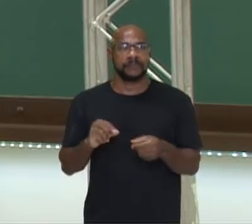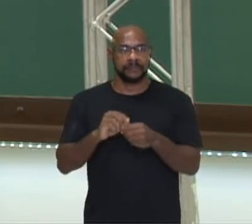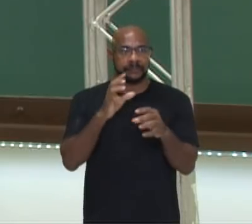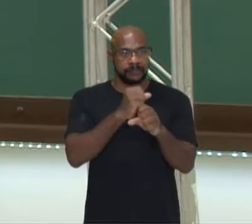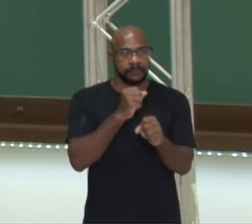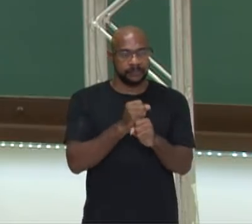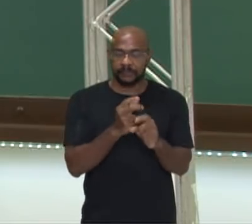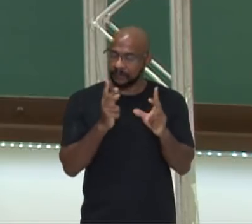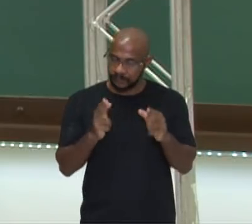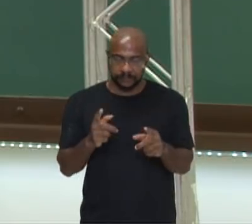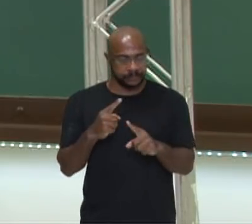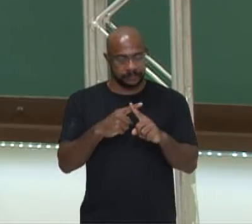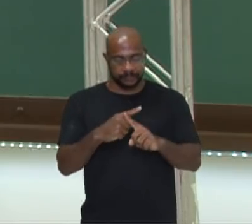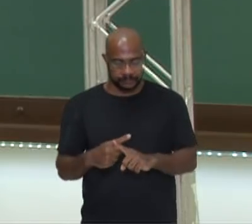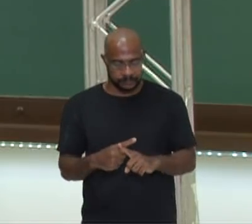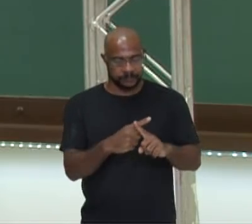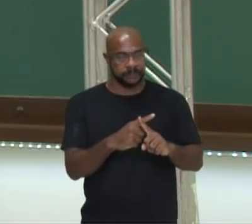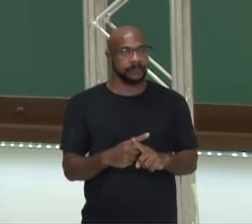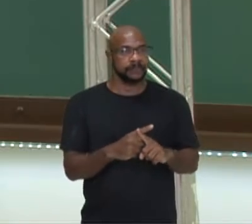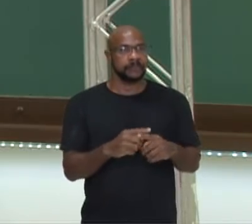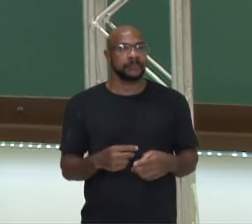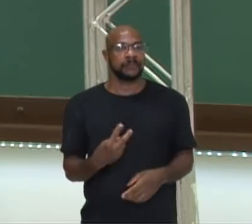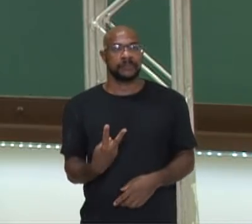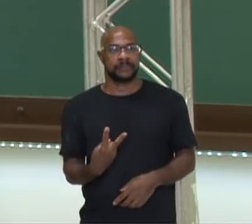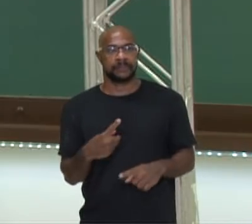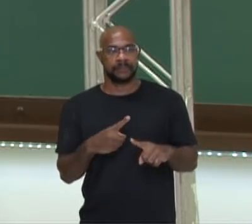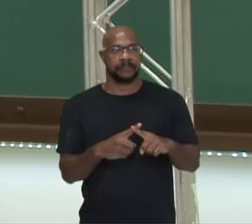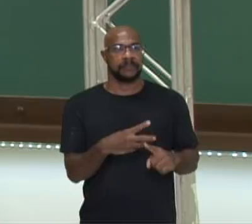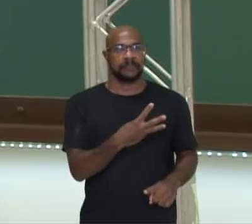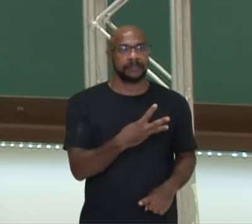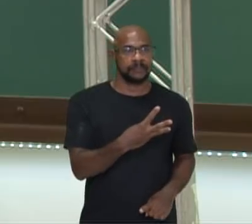7/2. 7 dividido por 2